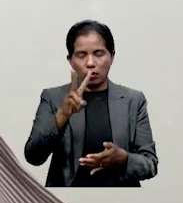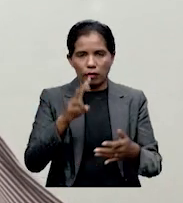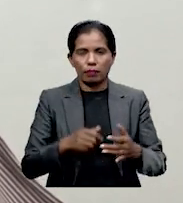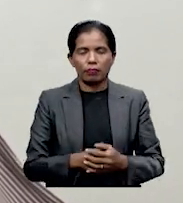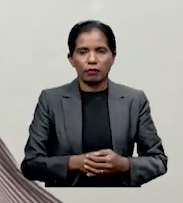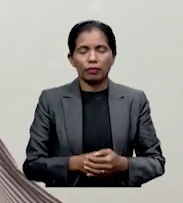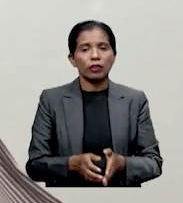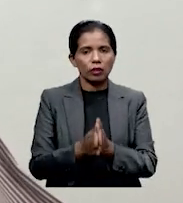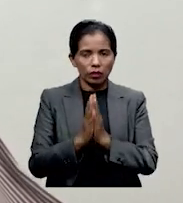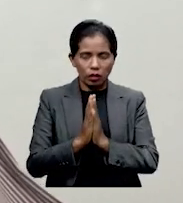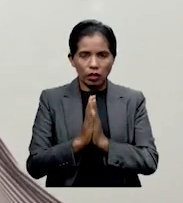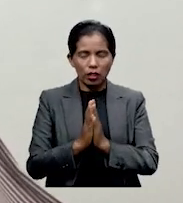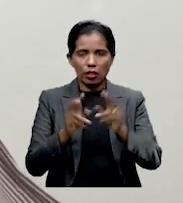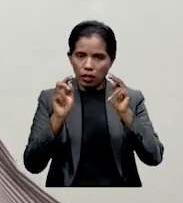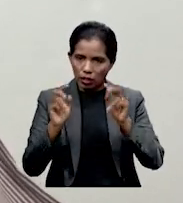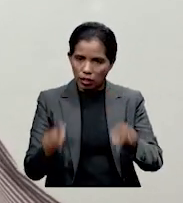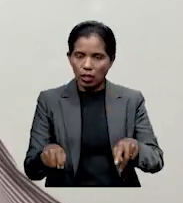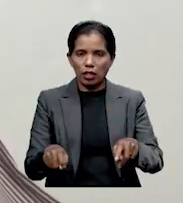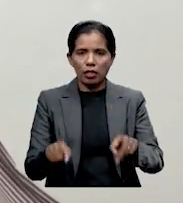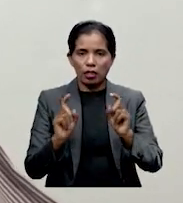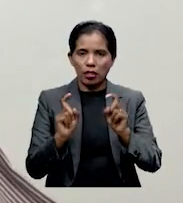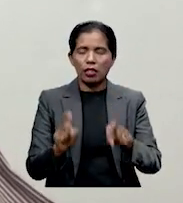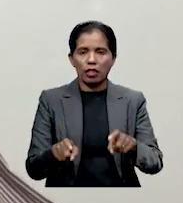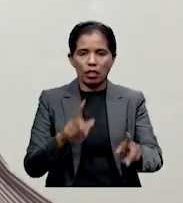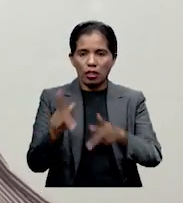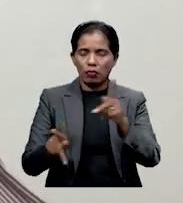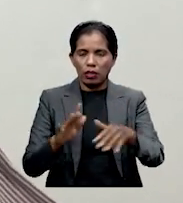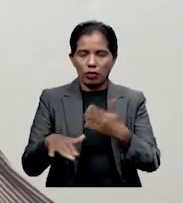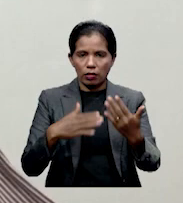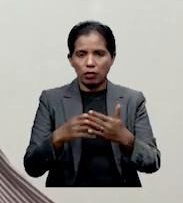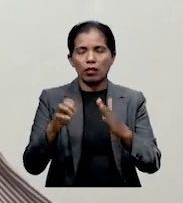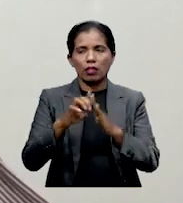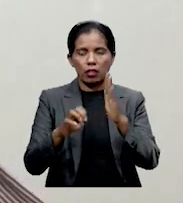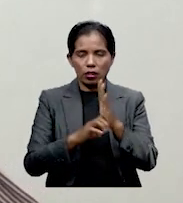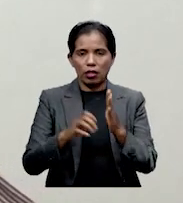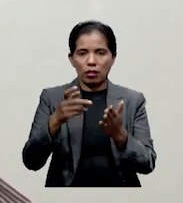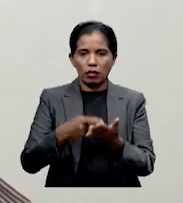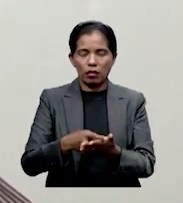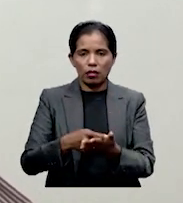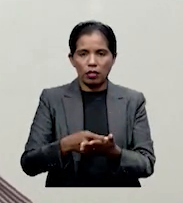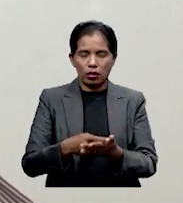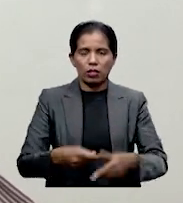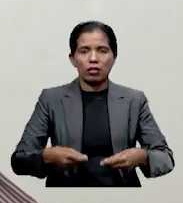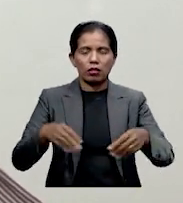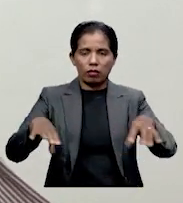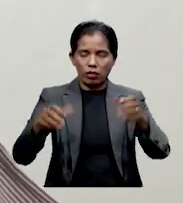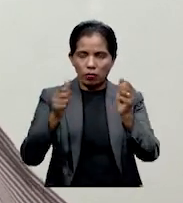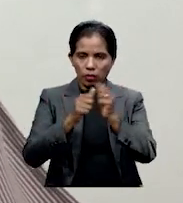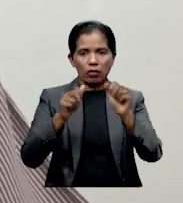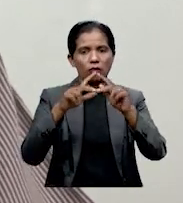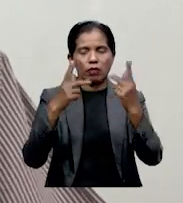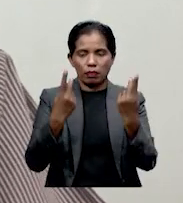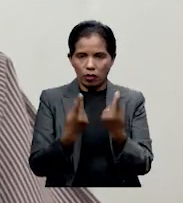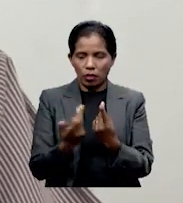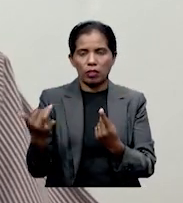2022 né ne exige para tem que entidade estado halo contrato ho seja ho